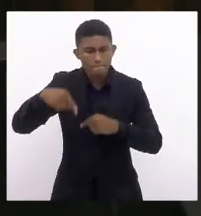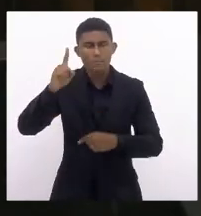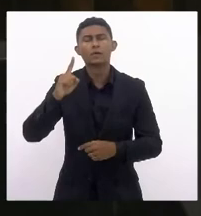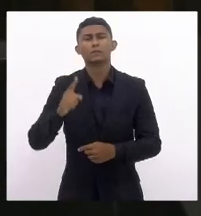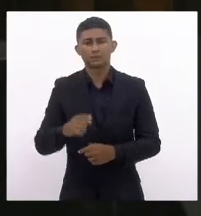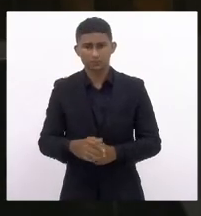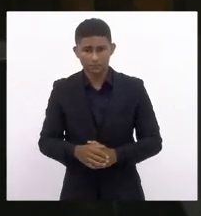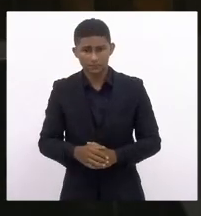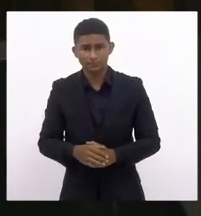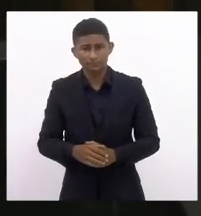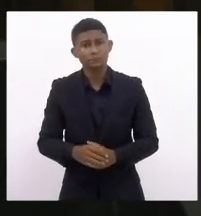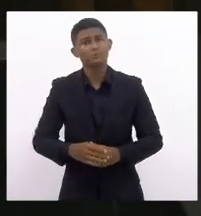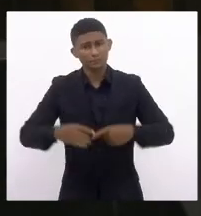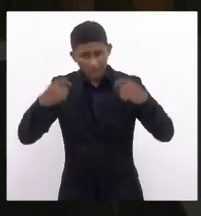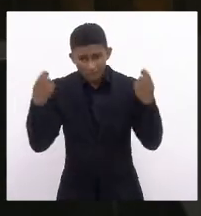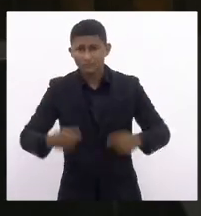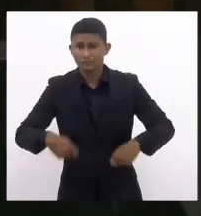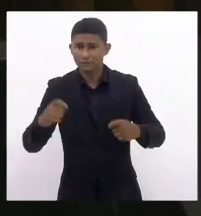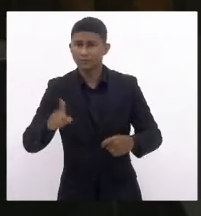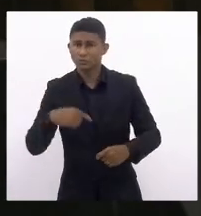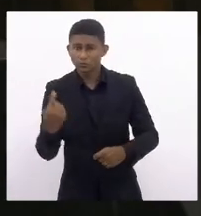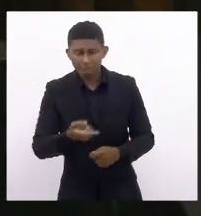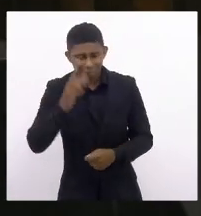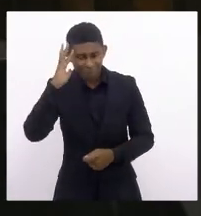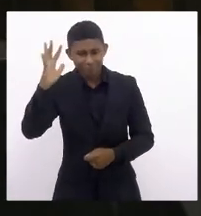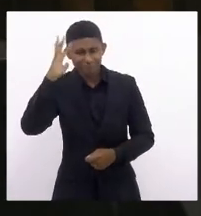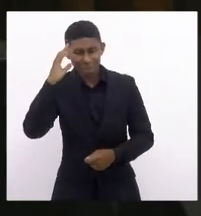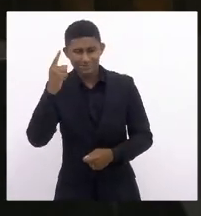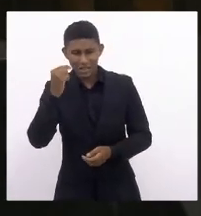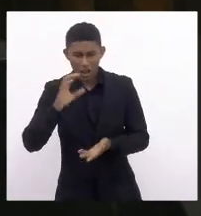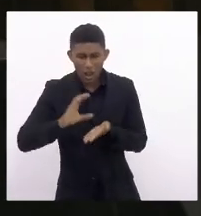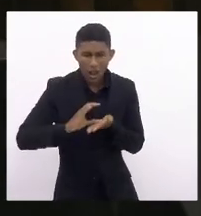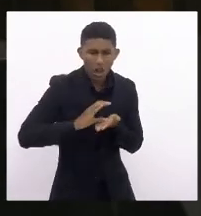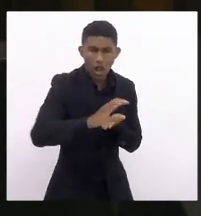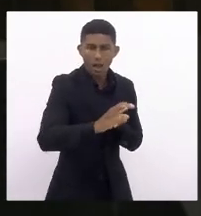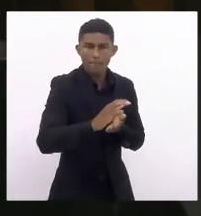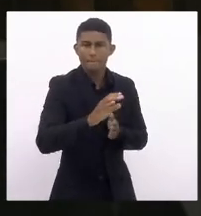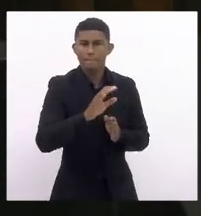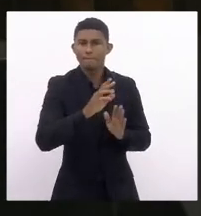Temos que investir, sim, num projeto de desenvolvimento para o Rio de Janeiro.